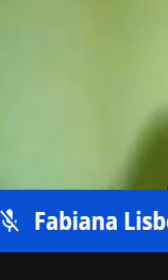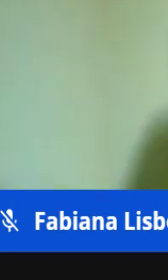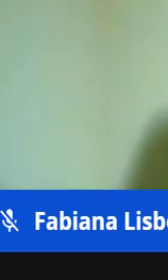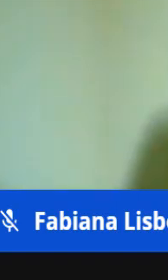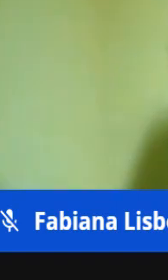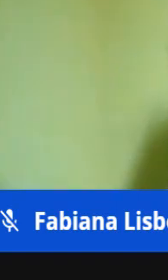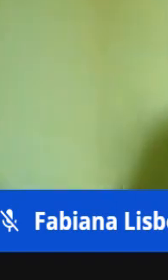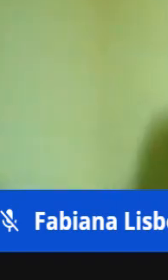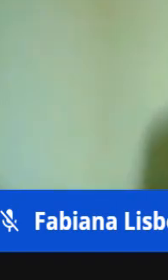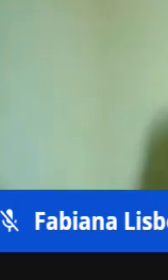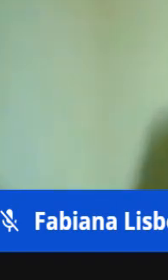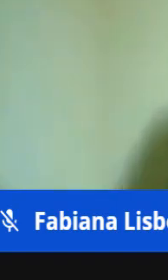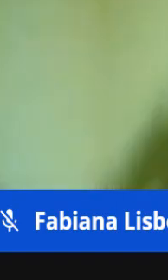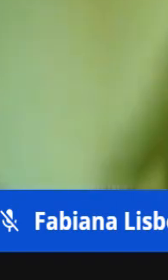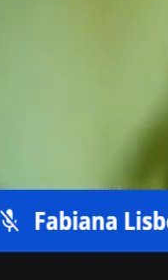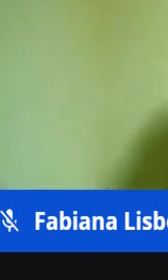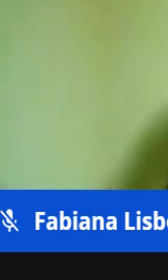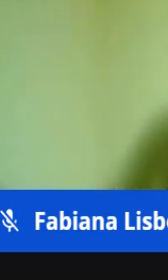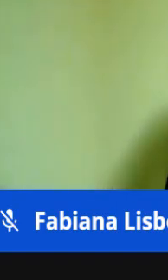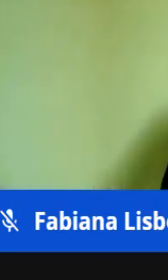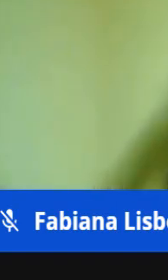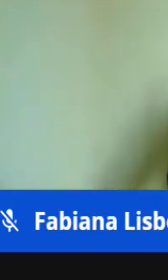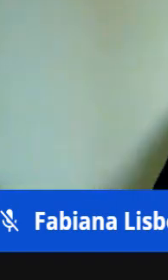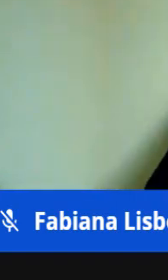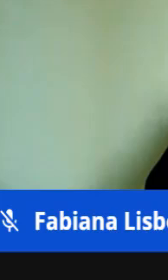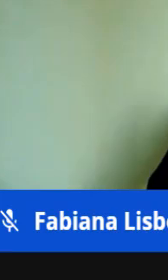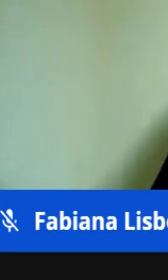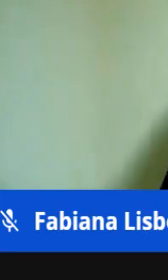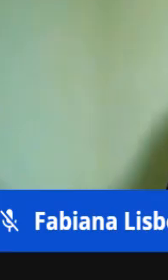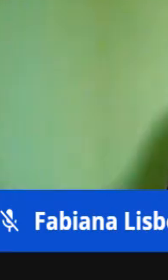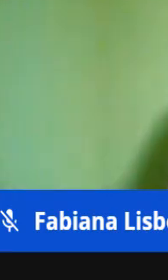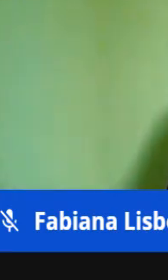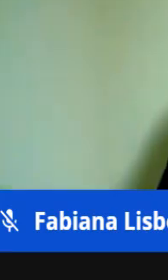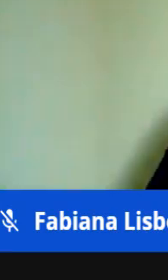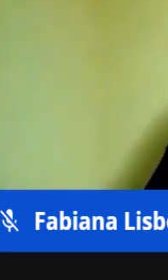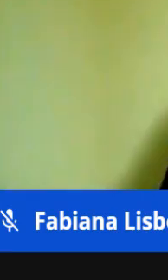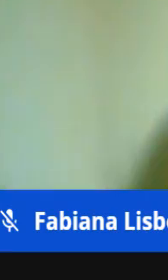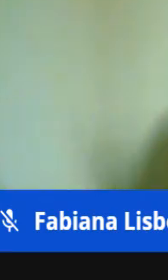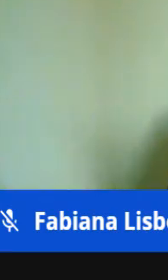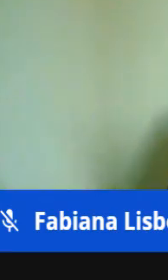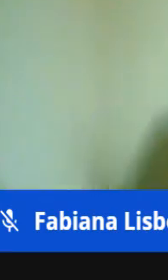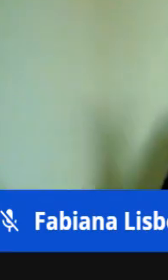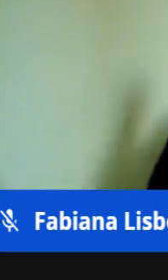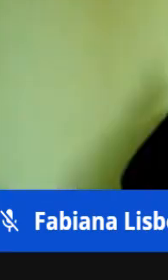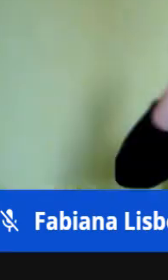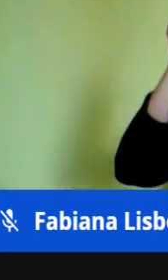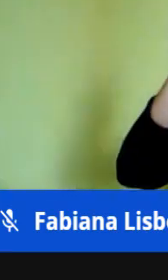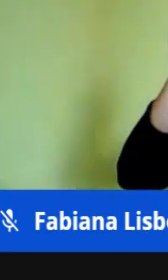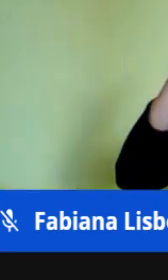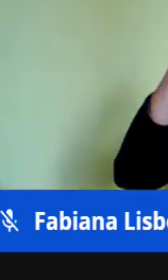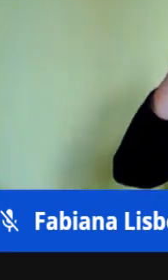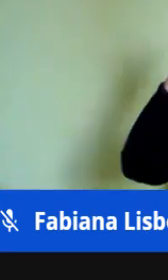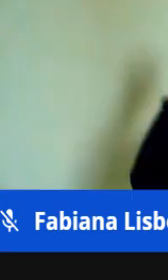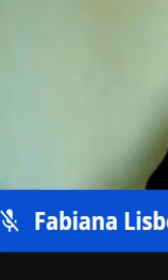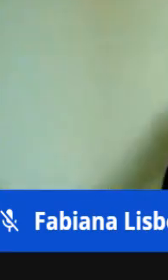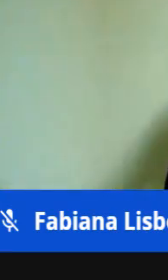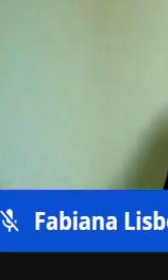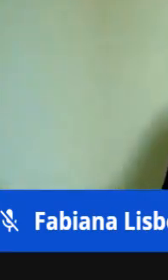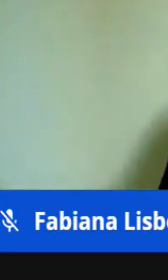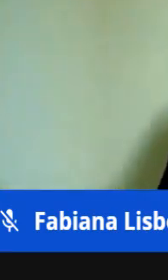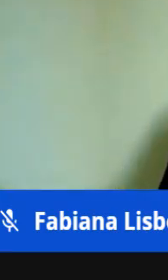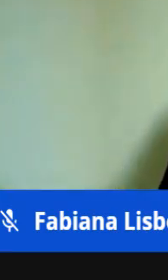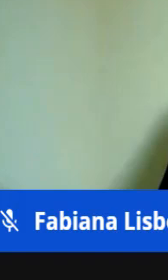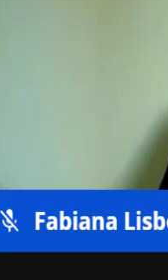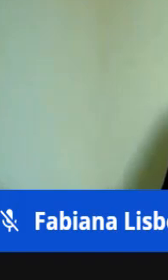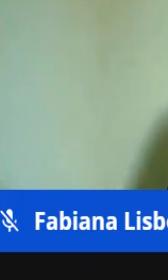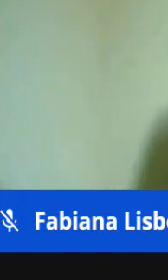garantias desses direitos e avançar para novos caminhos de conquistas nessa modalidade de ensino.